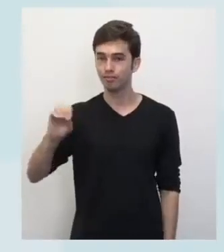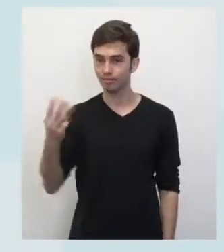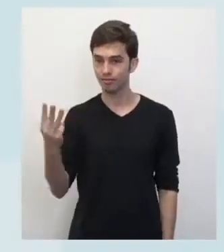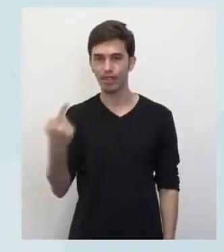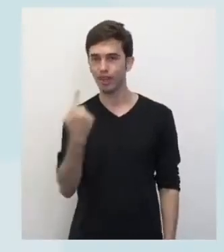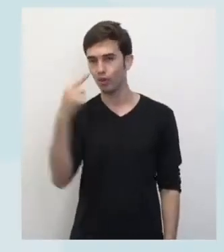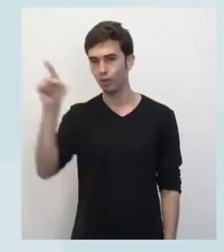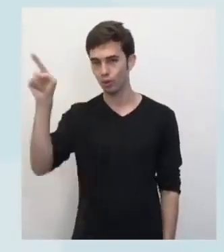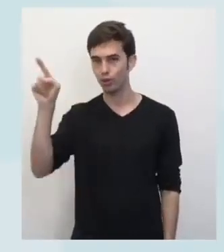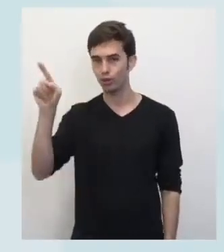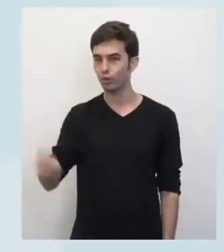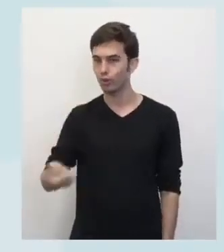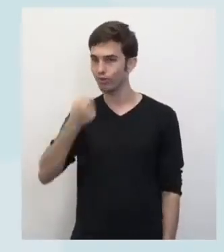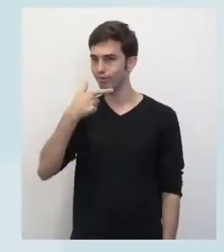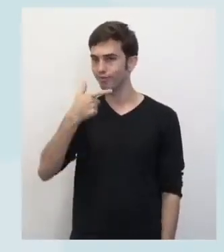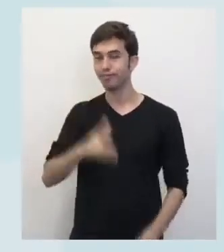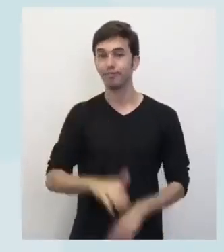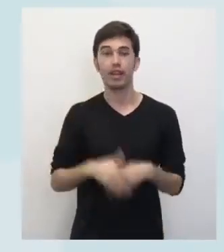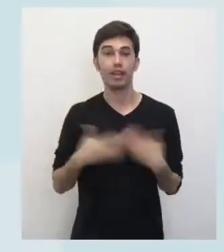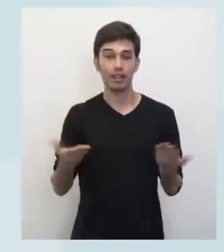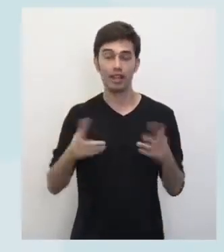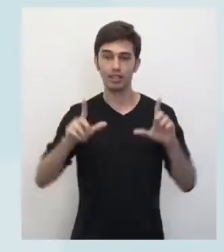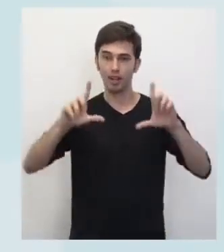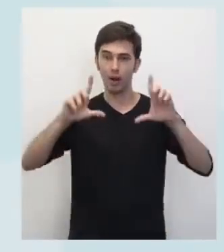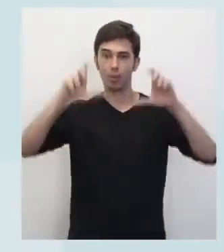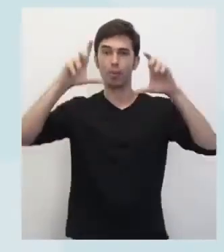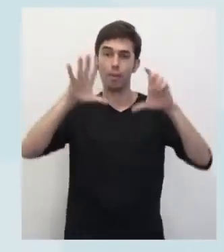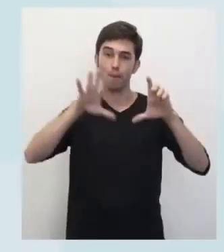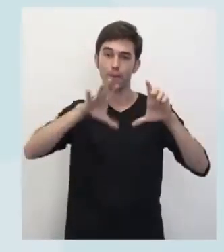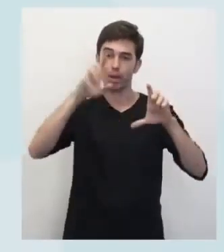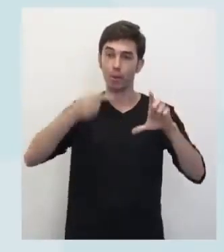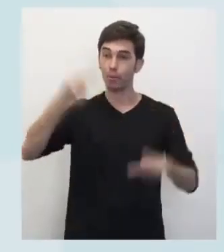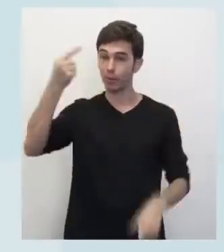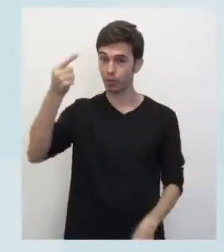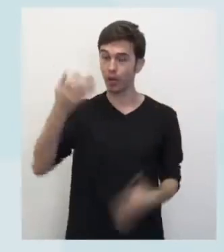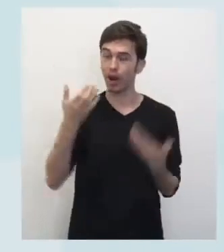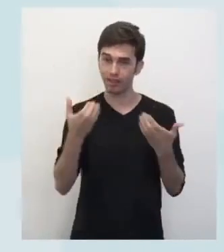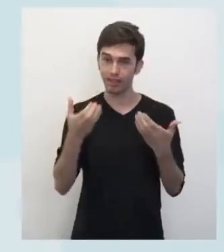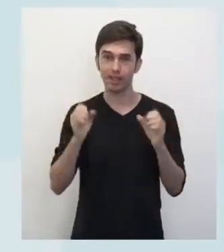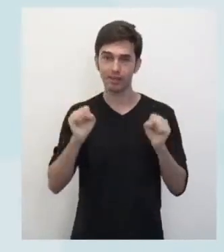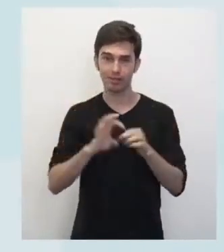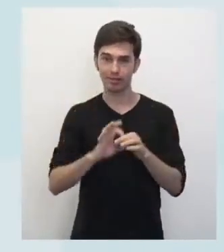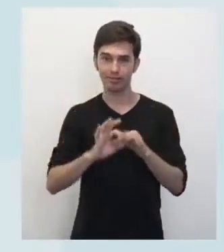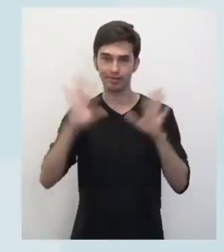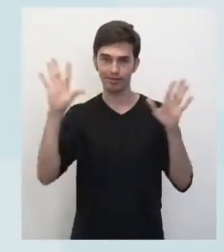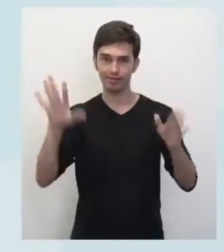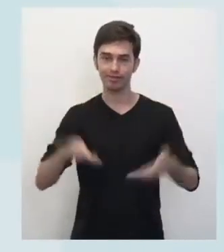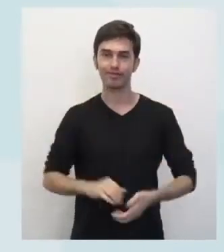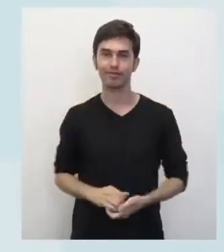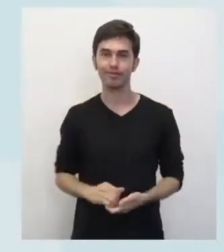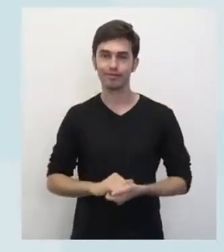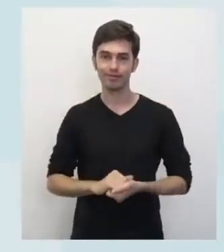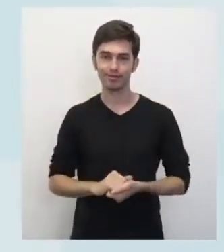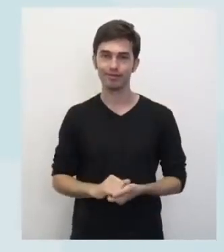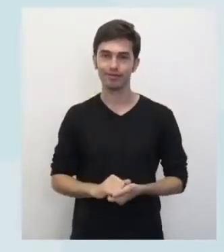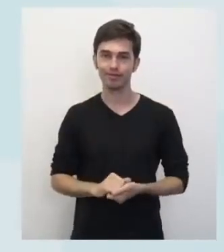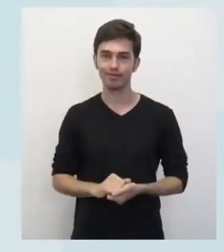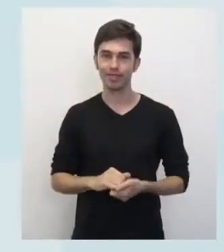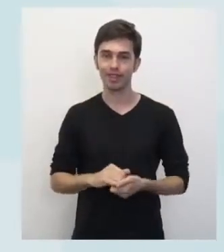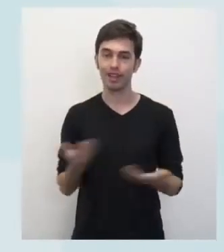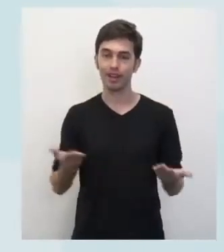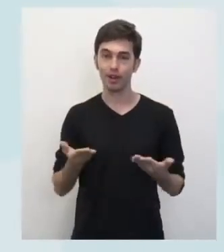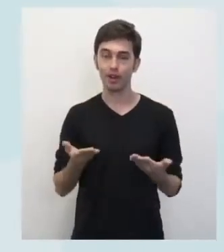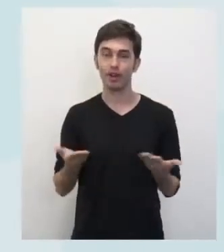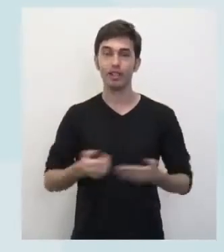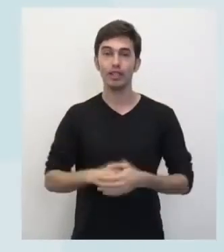último medicamento. Aí, ó, já tá o primeiro print aí do ano, se vocês quiserem tirar aí, ó, primeiro print do ano de 2021.